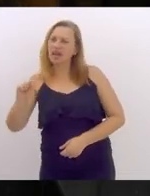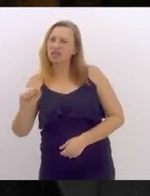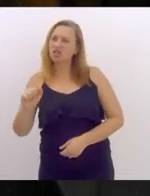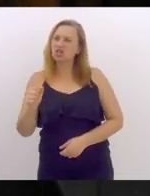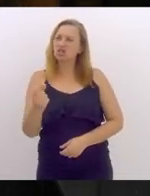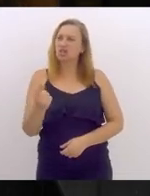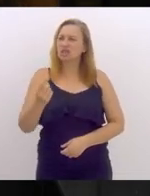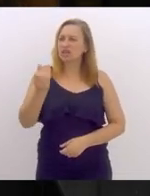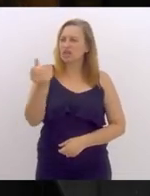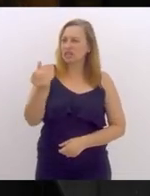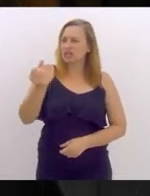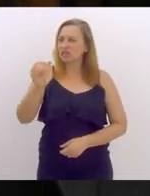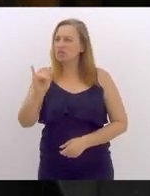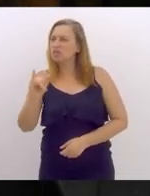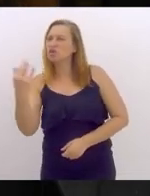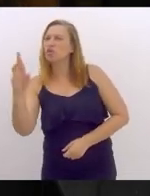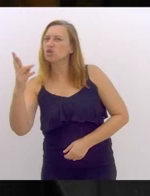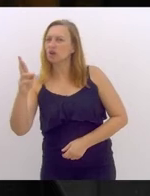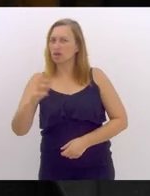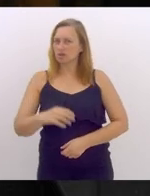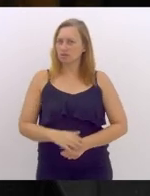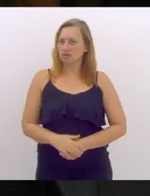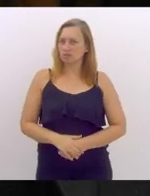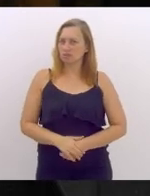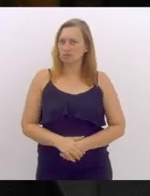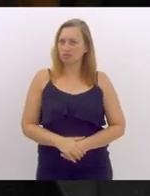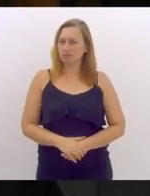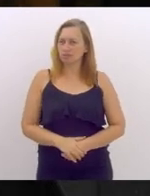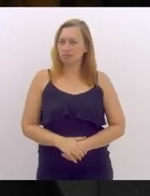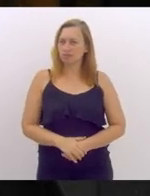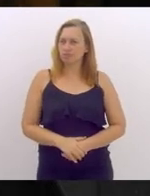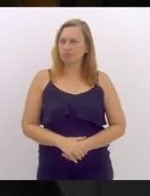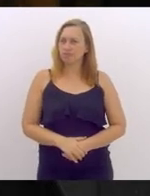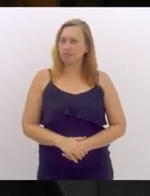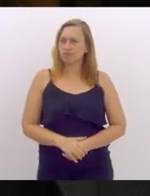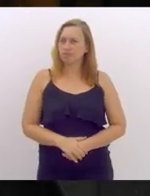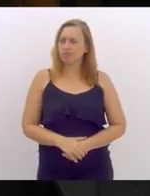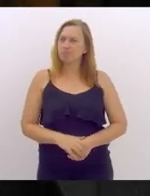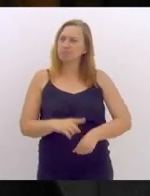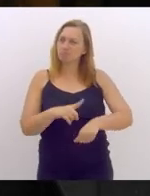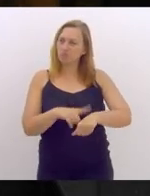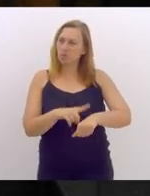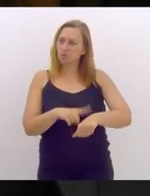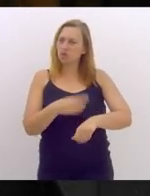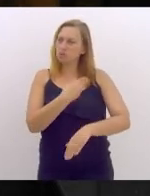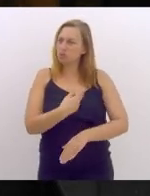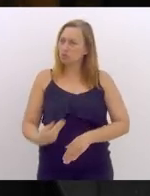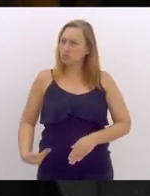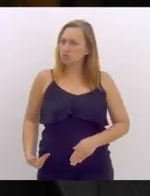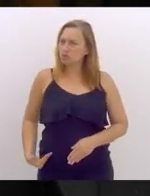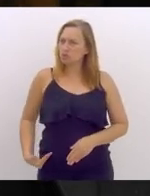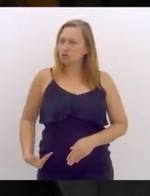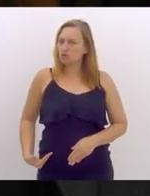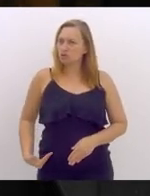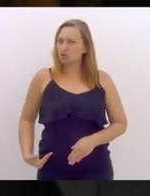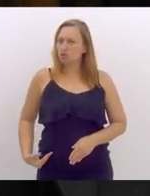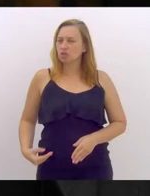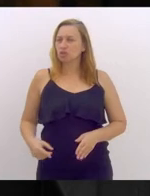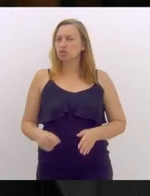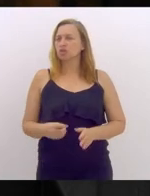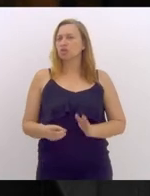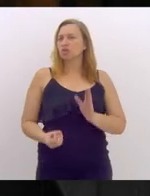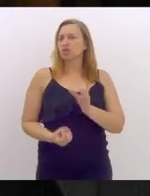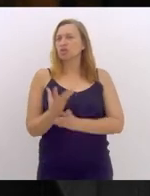saldo de uns 6 bilhões de reais nesse item Governador baixou dois